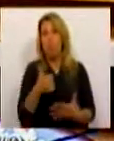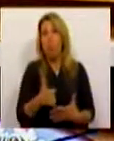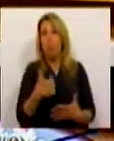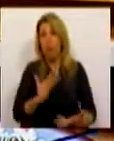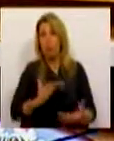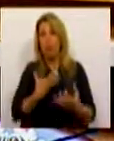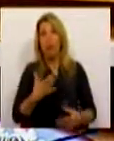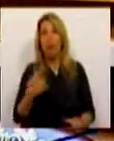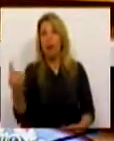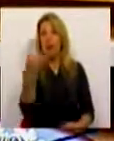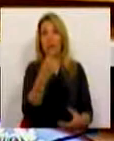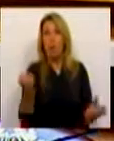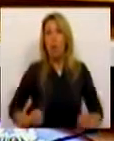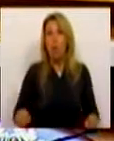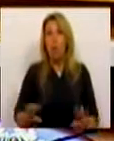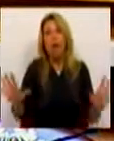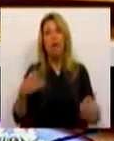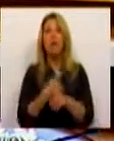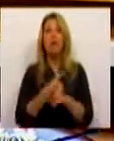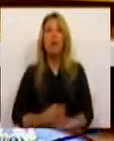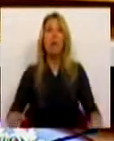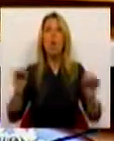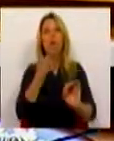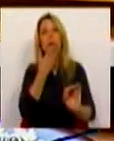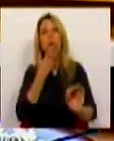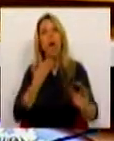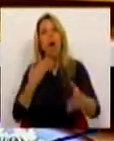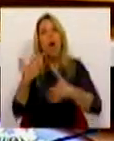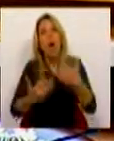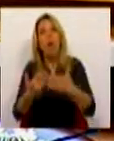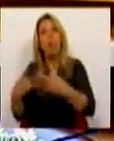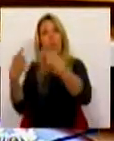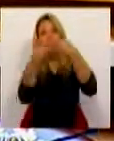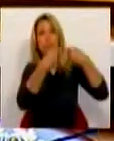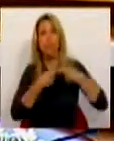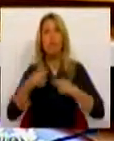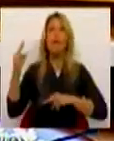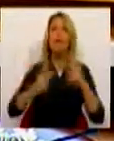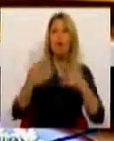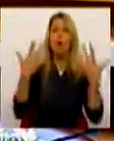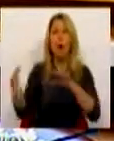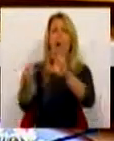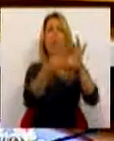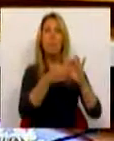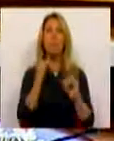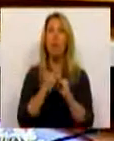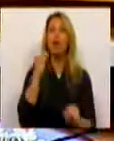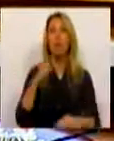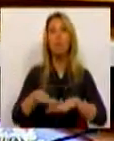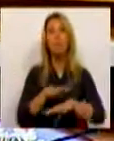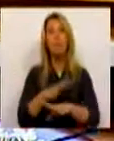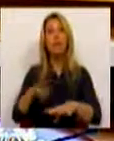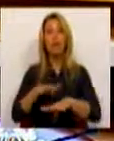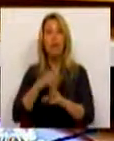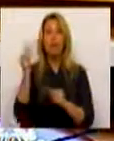uma harmonização fiscal, e não é isso que se pretende, temos uma cooperação automática, administrativa e das administrações